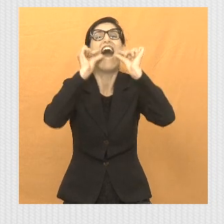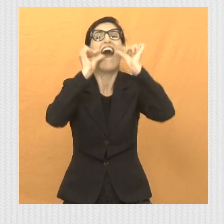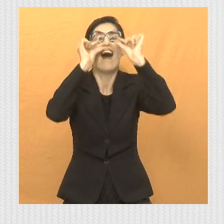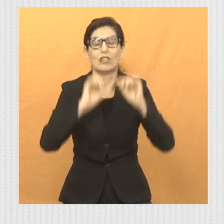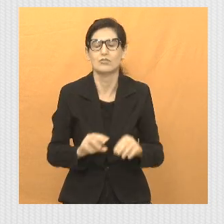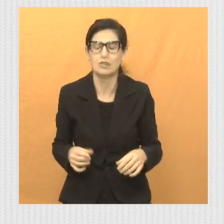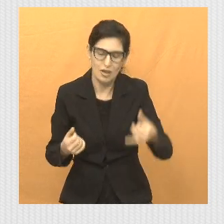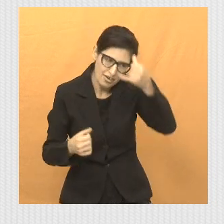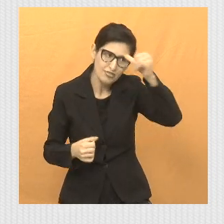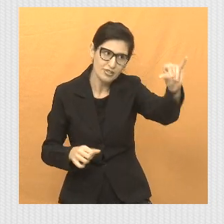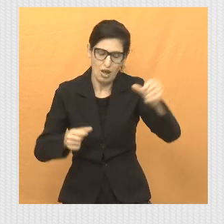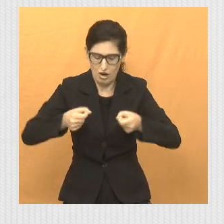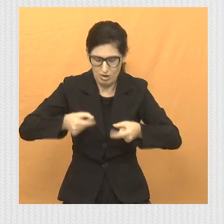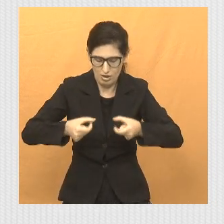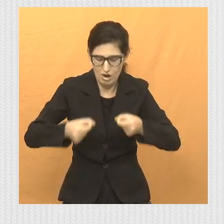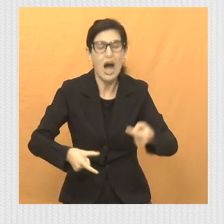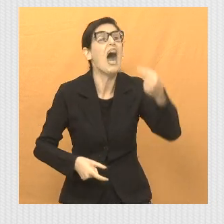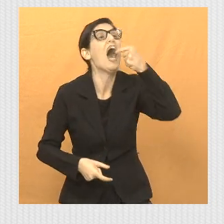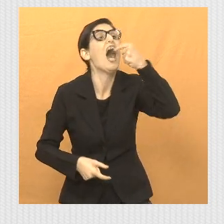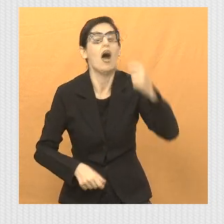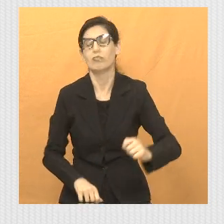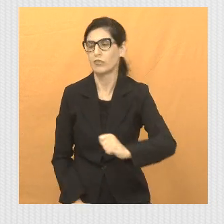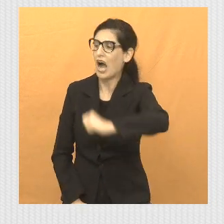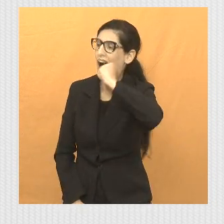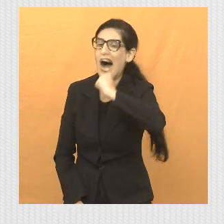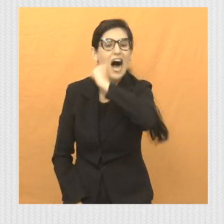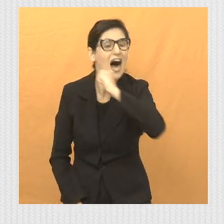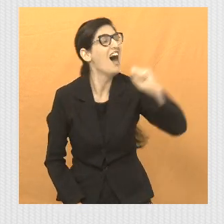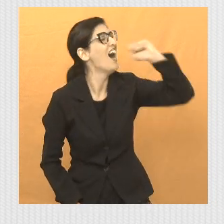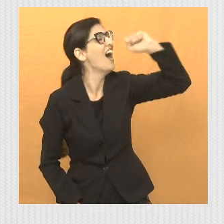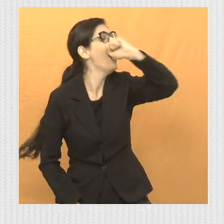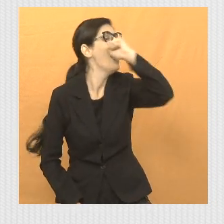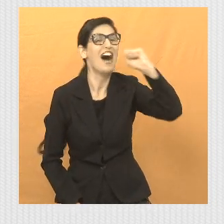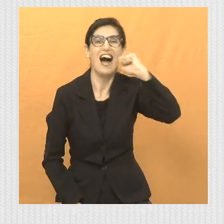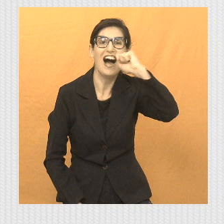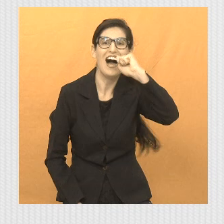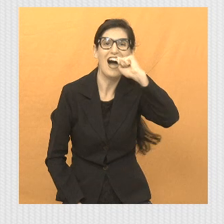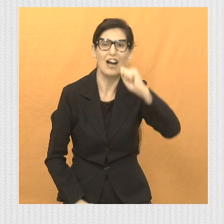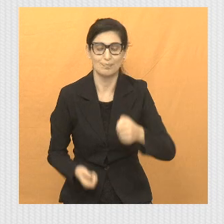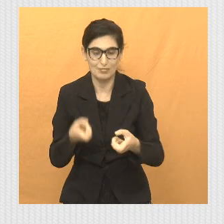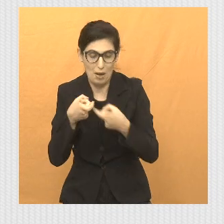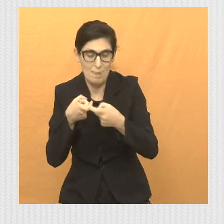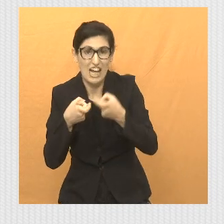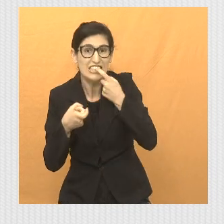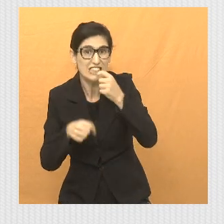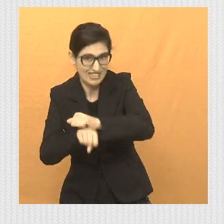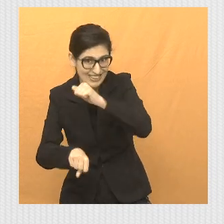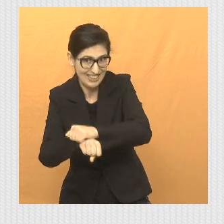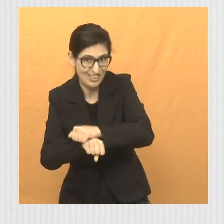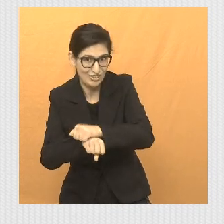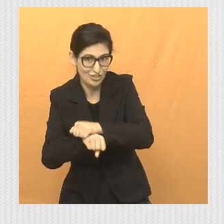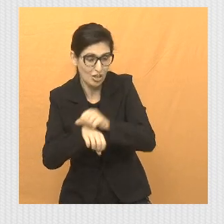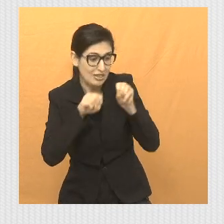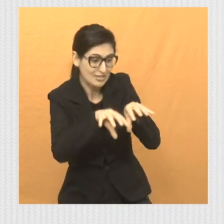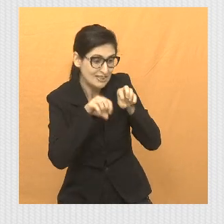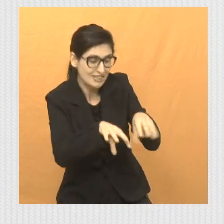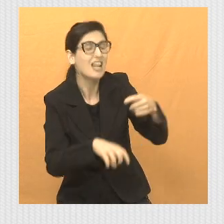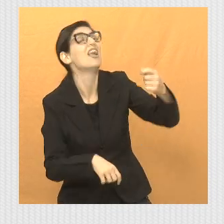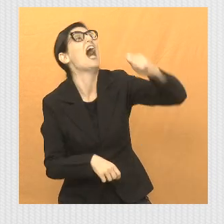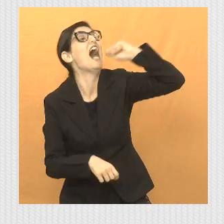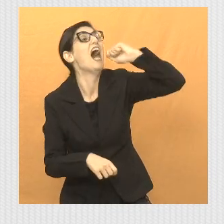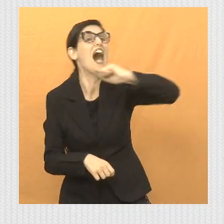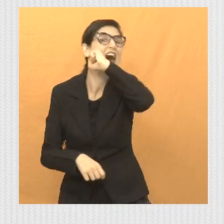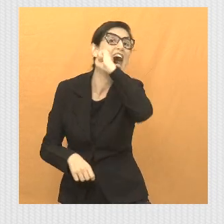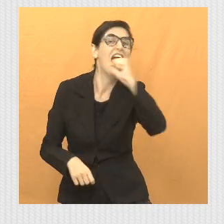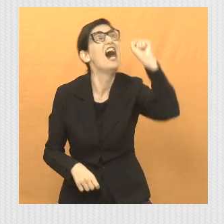câncer bucal e a escovação supervisionada. Algo que chama bastante atenção é que nós tivemos um aumento